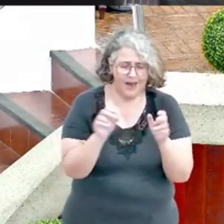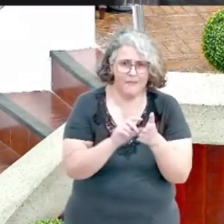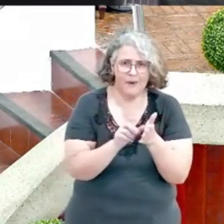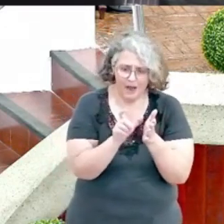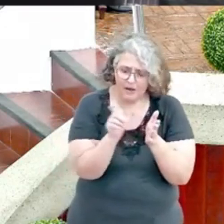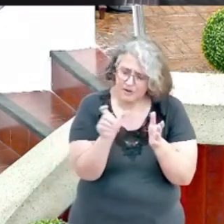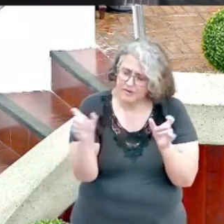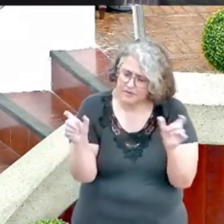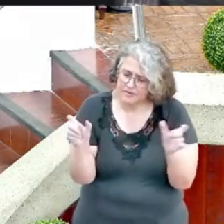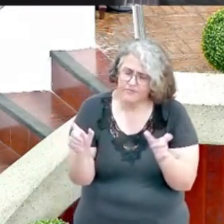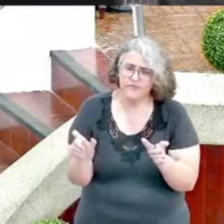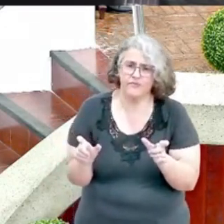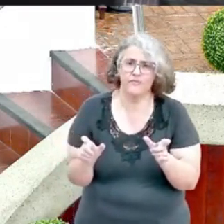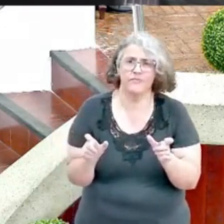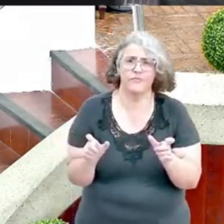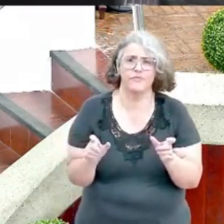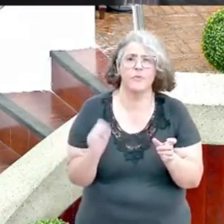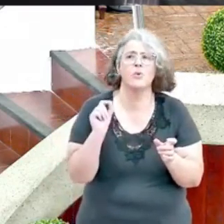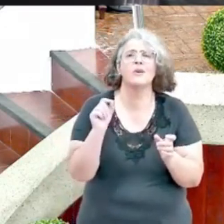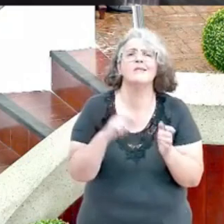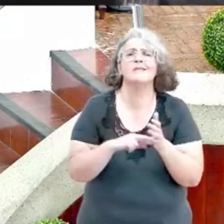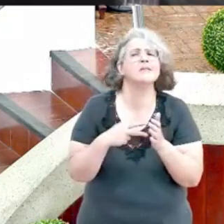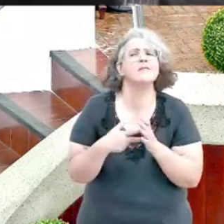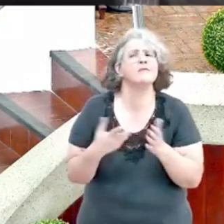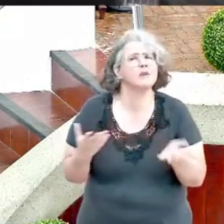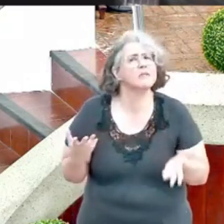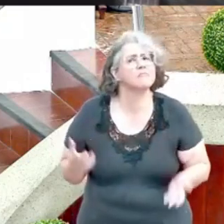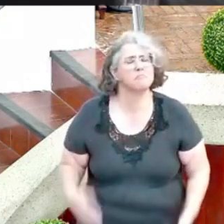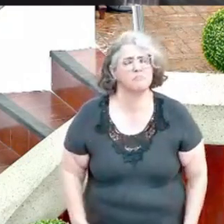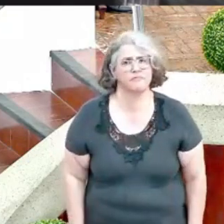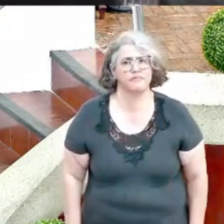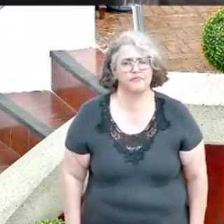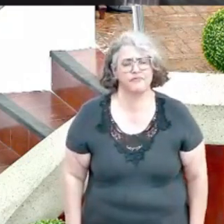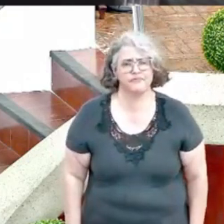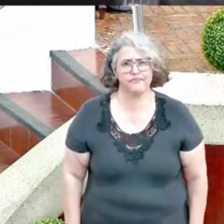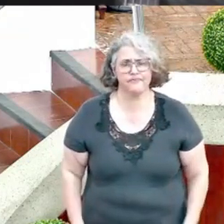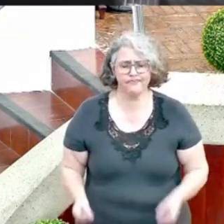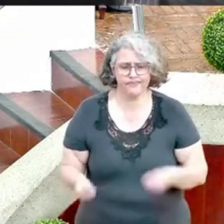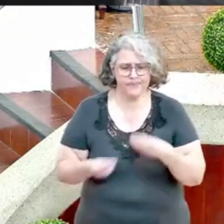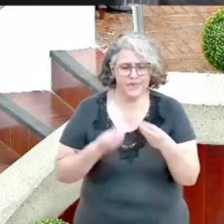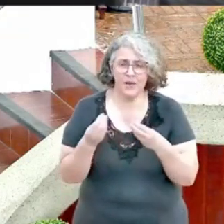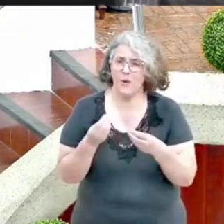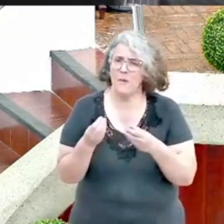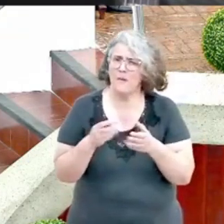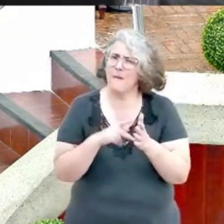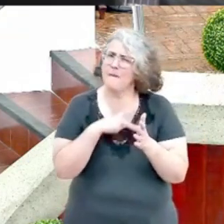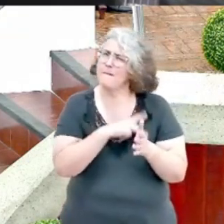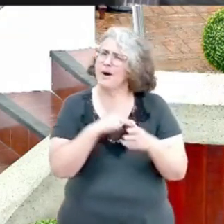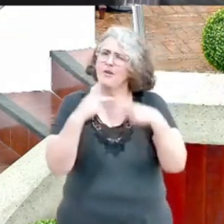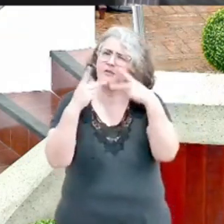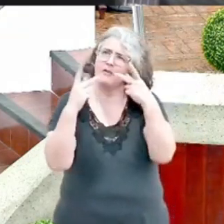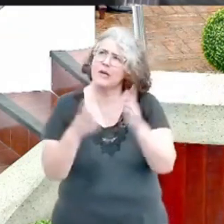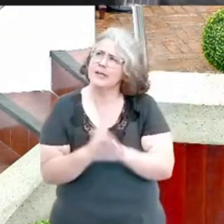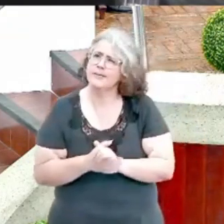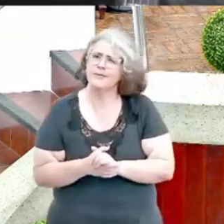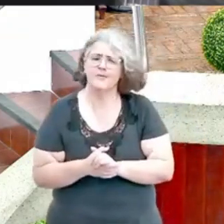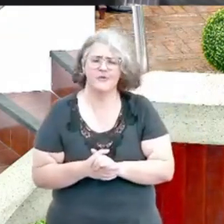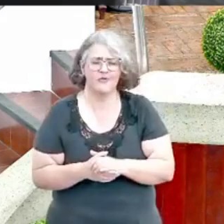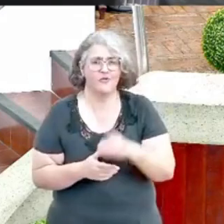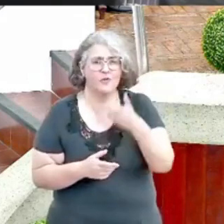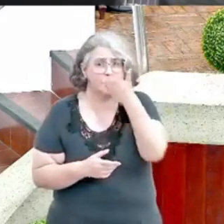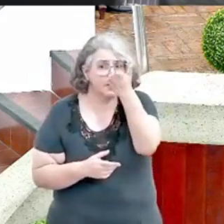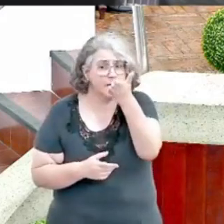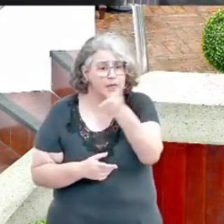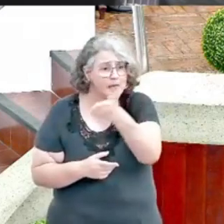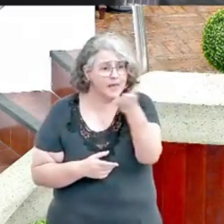é, o que isso significa? Como é que Paulo pode chegar e dizer para uma igreja, vocês são